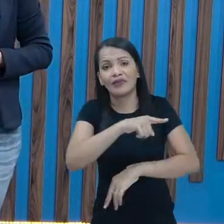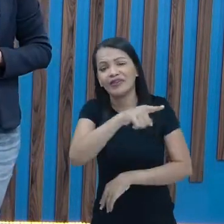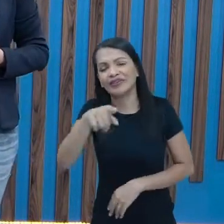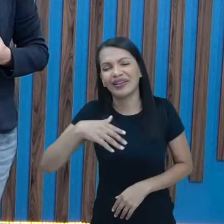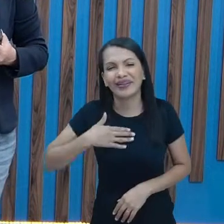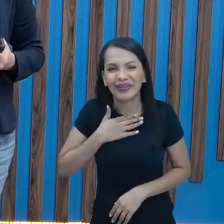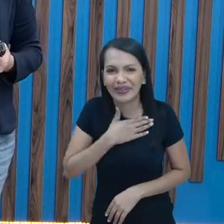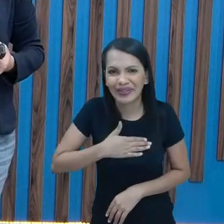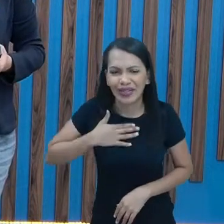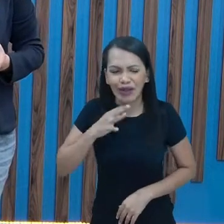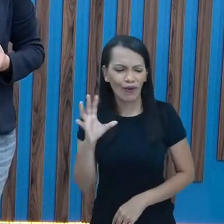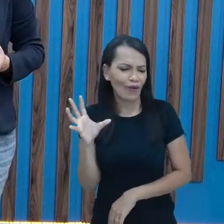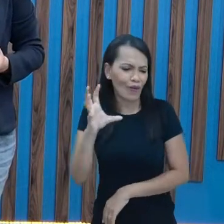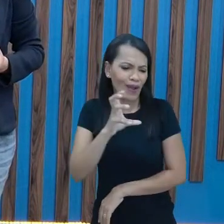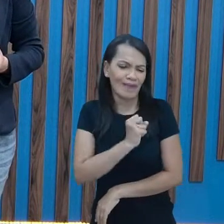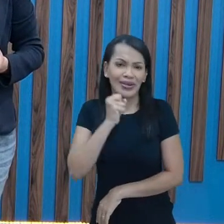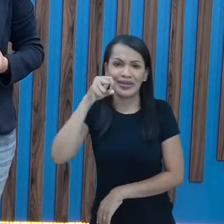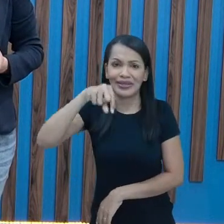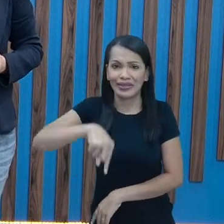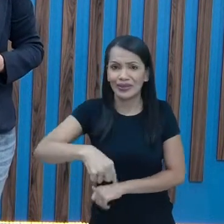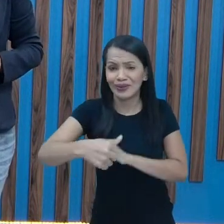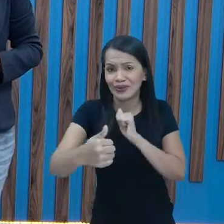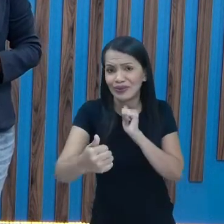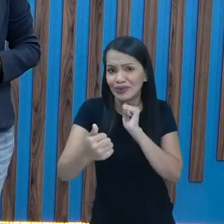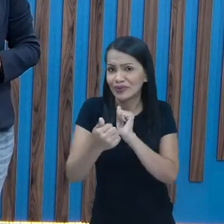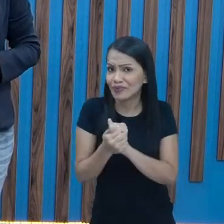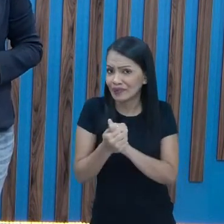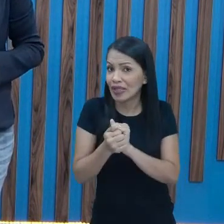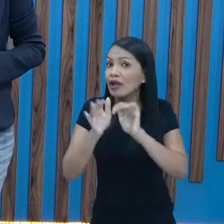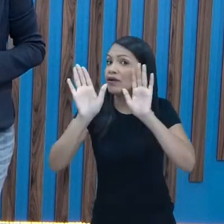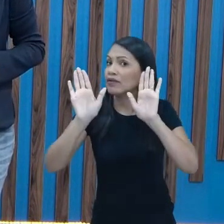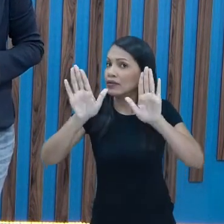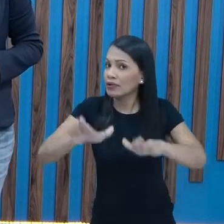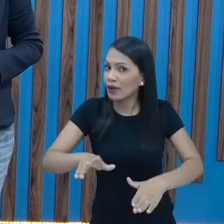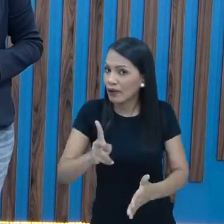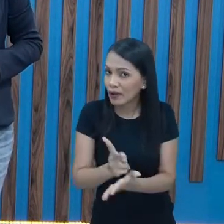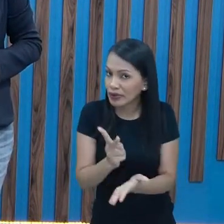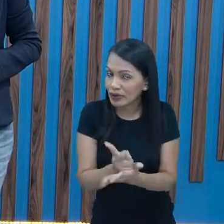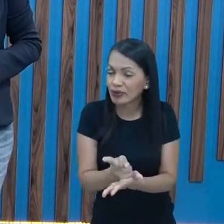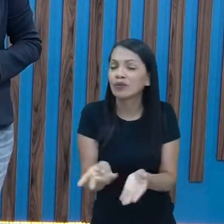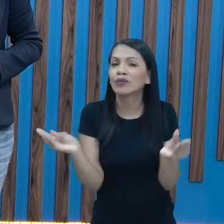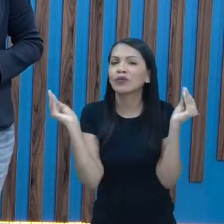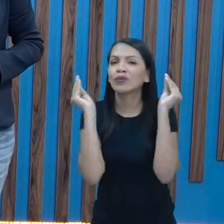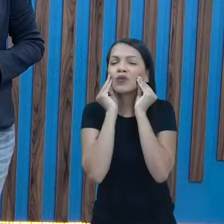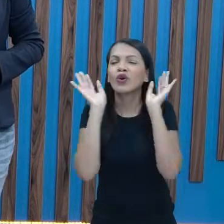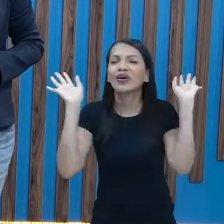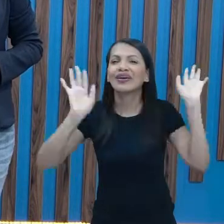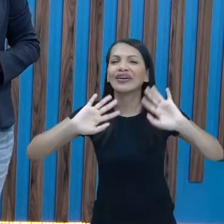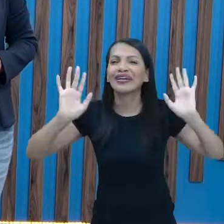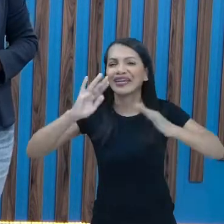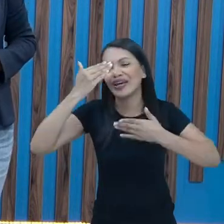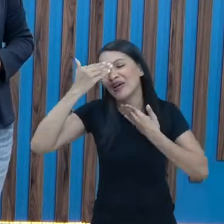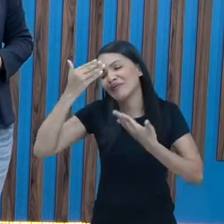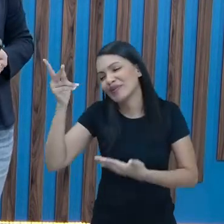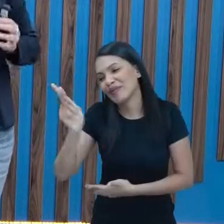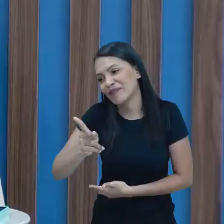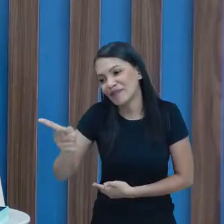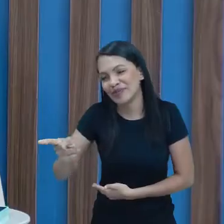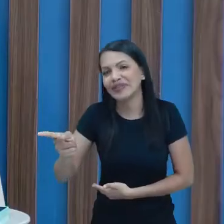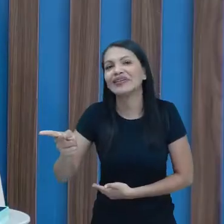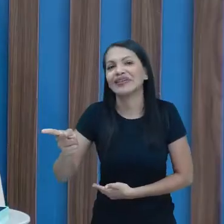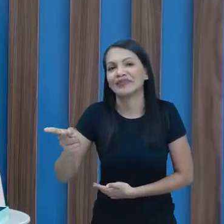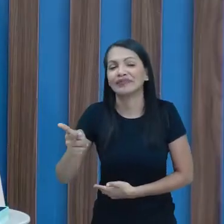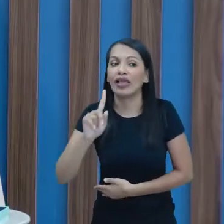muito. Eu amei estar aqui com vocês. Não saiam daí porque tem muito mais. Beijão! Obrigada, professora